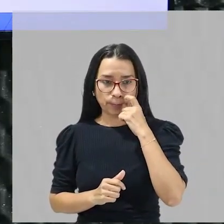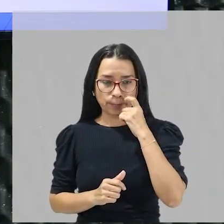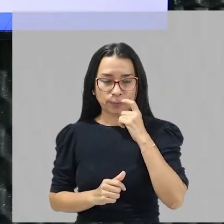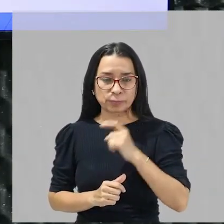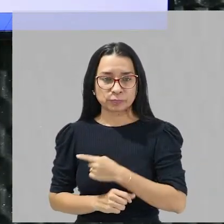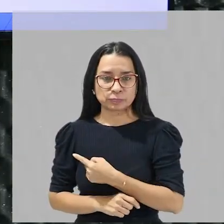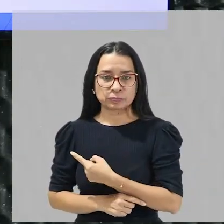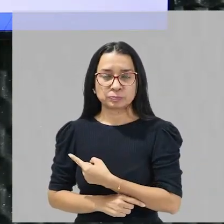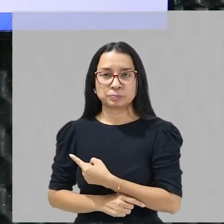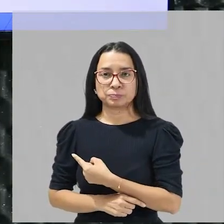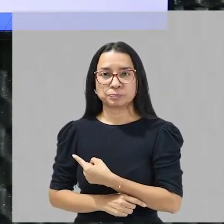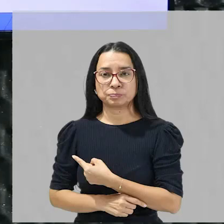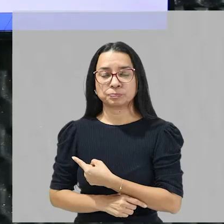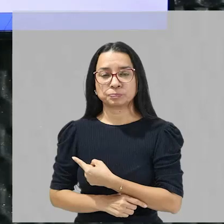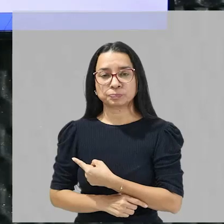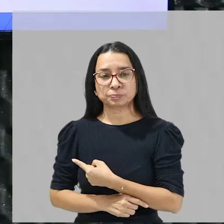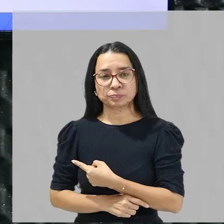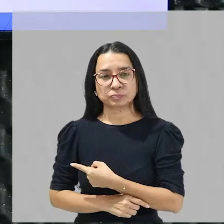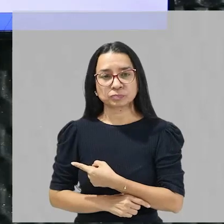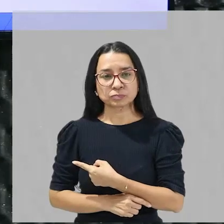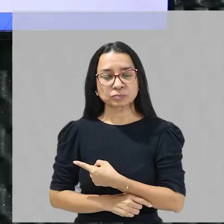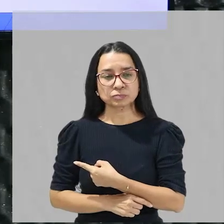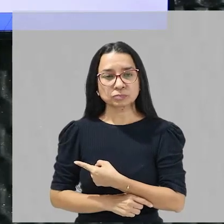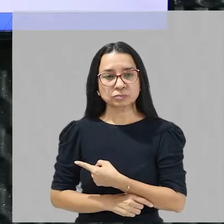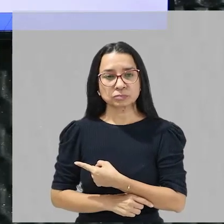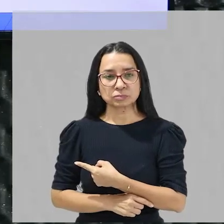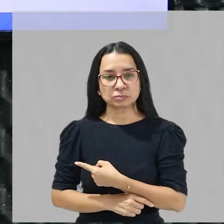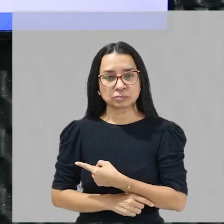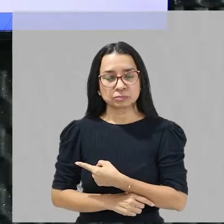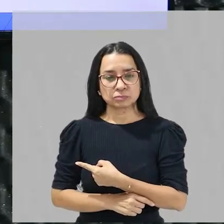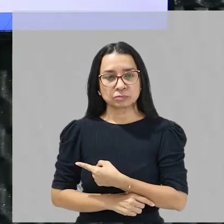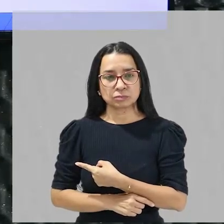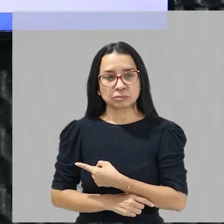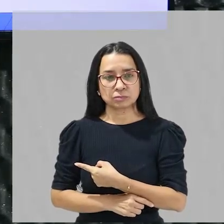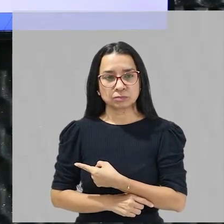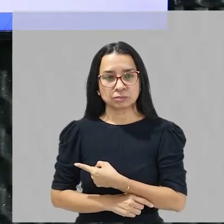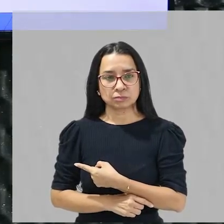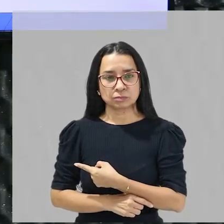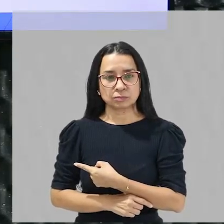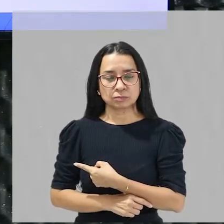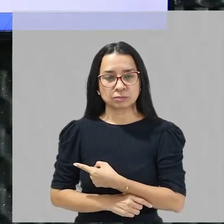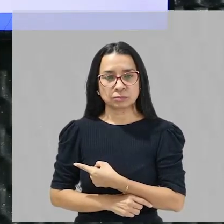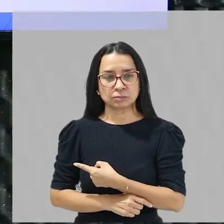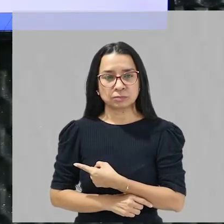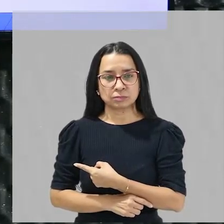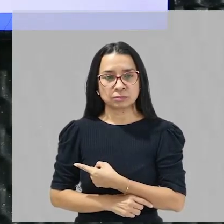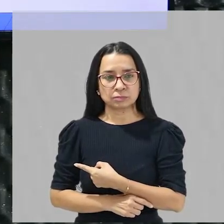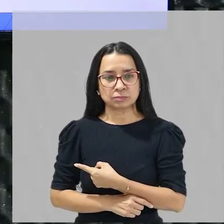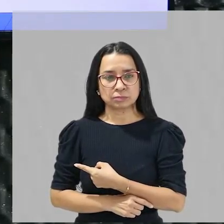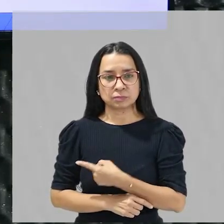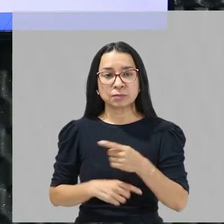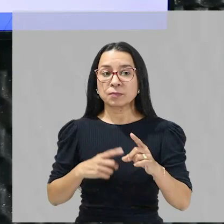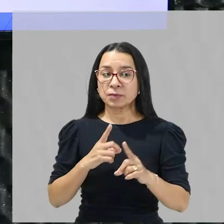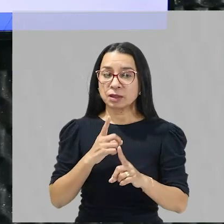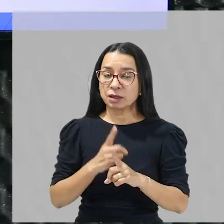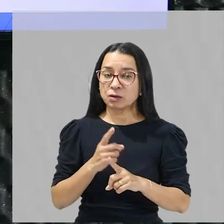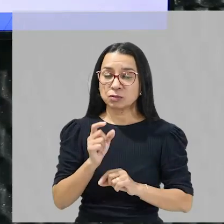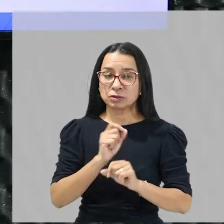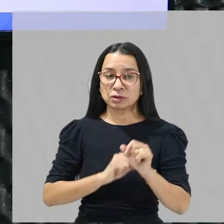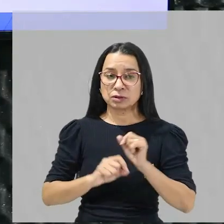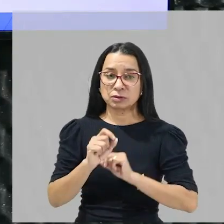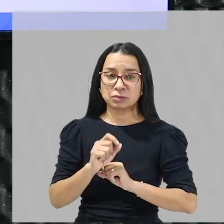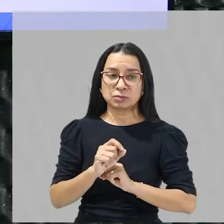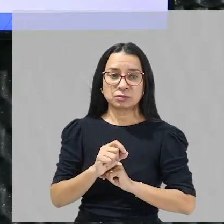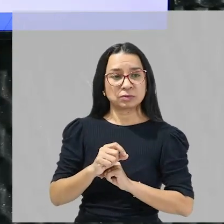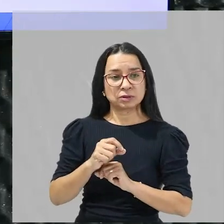quadrado menos 4ac é o discriminante, ele já foi calculado, a gente vai substituir na fórmula, né, para encontrar as raízes, o x' e o x2',